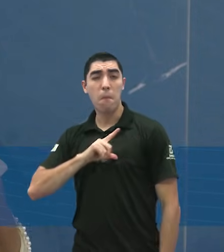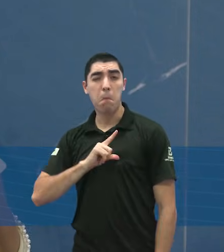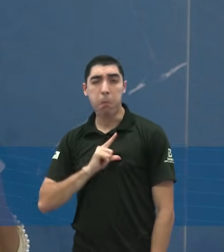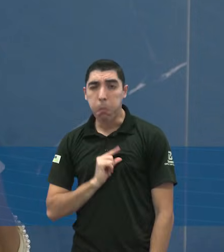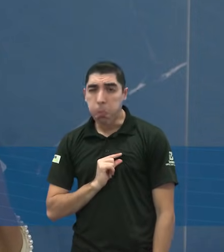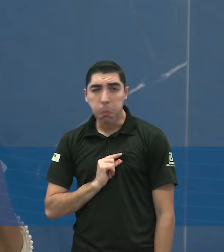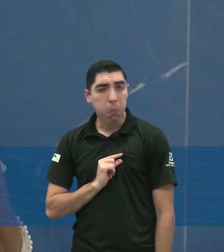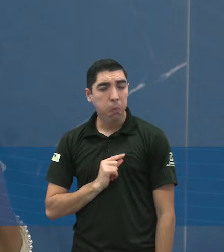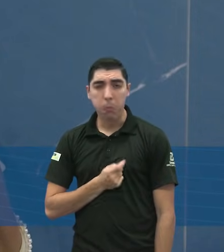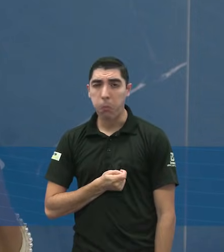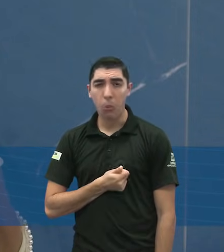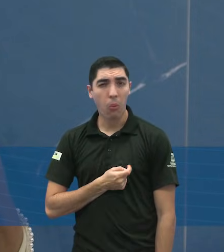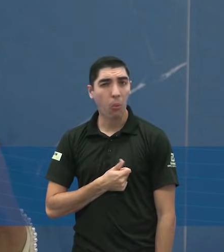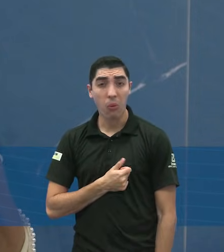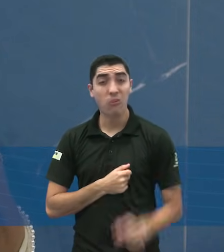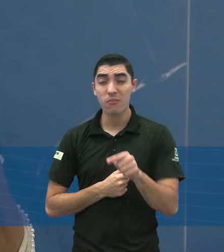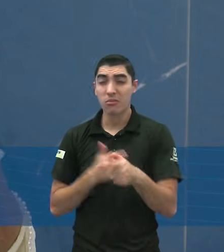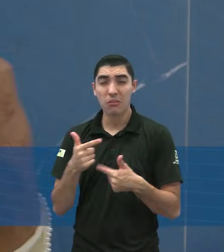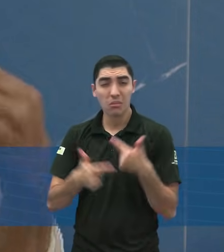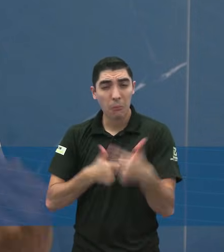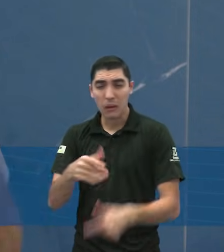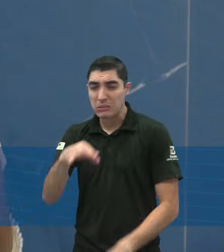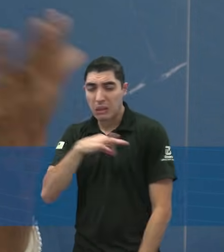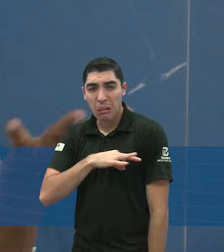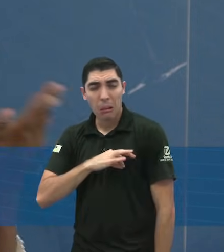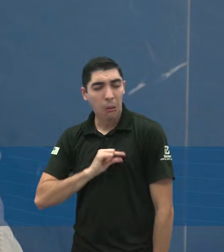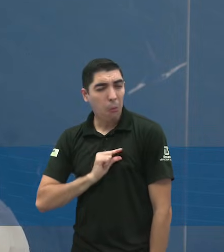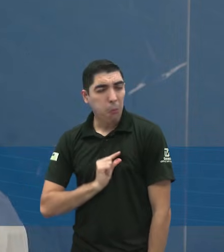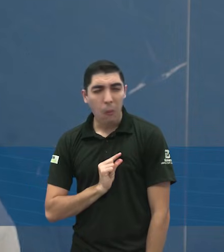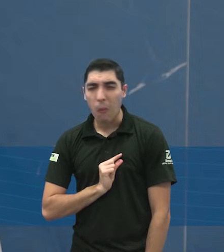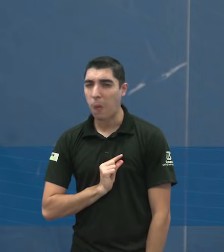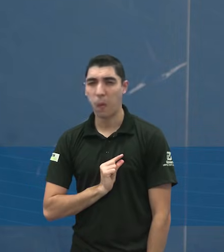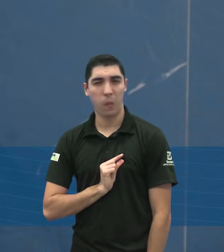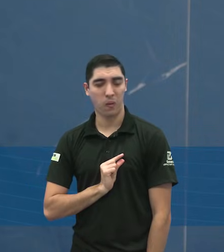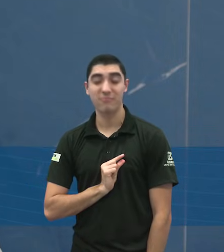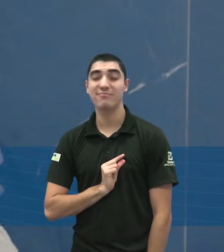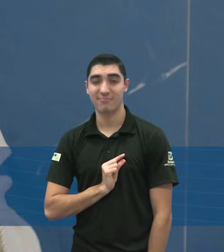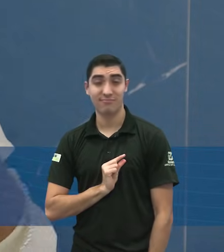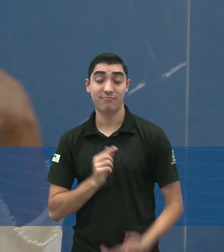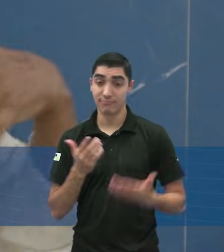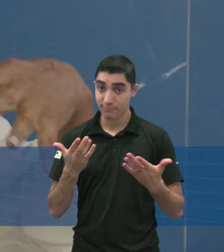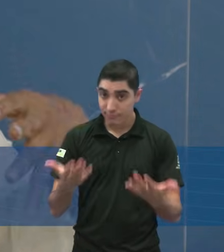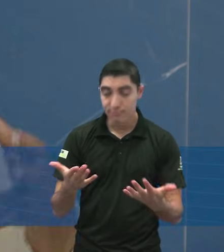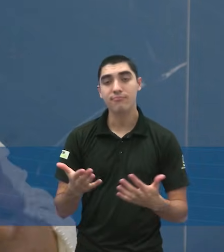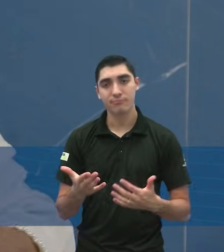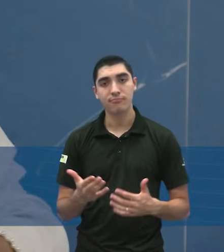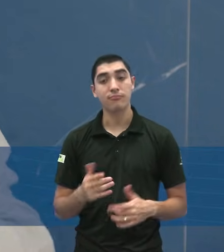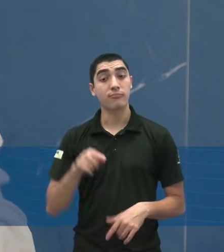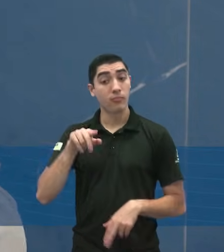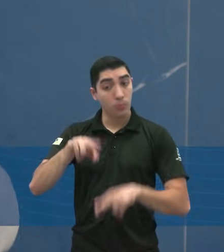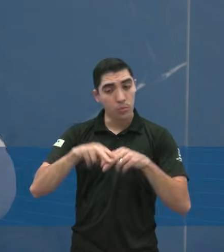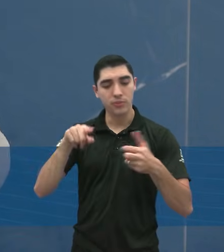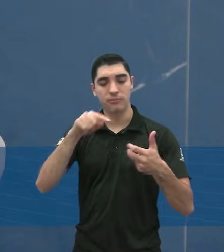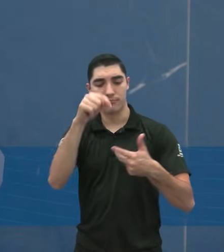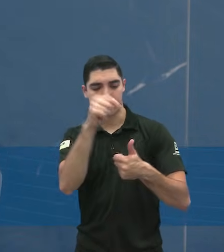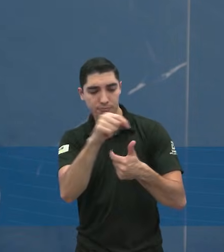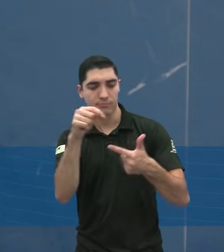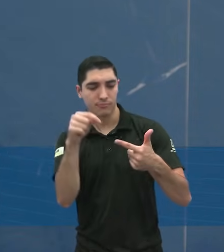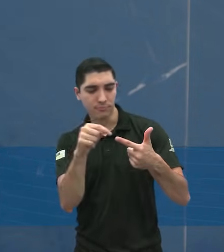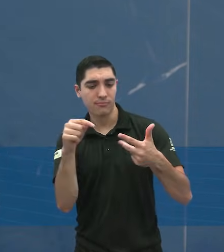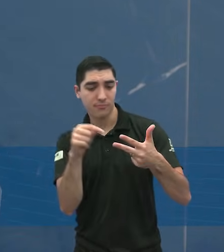então trabalhando por salários muito pequenos, se não tivesse salários, Então, desde a questão econômica, para